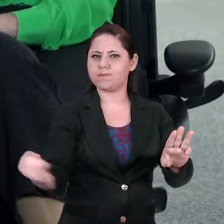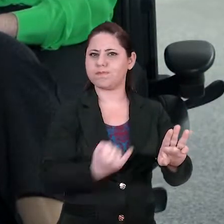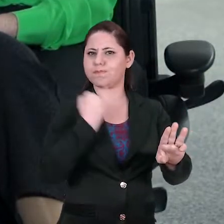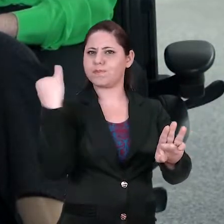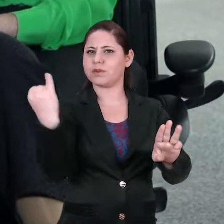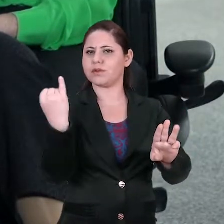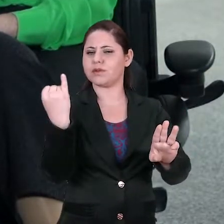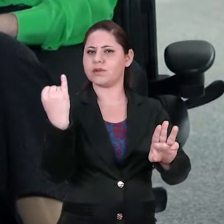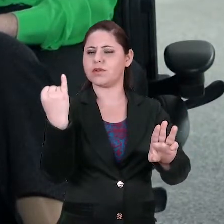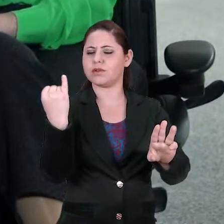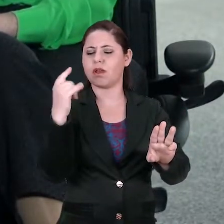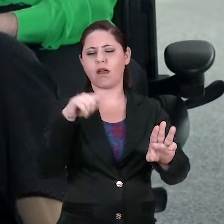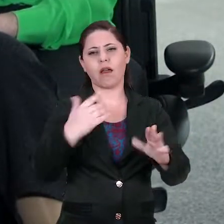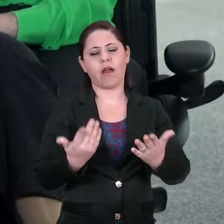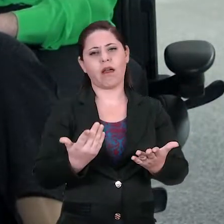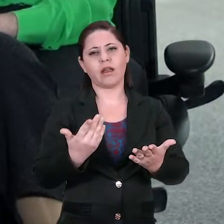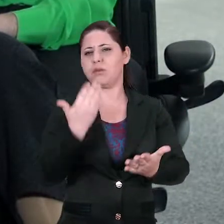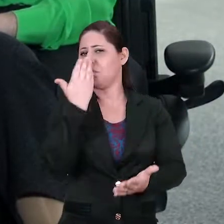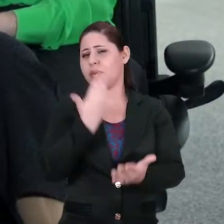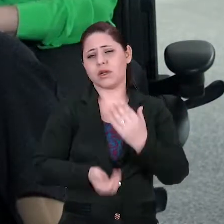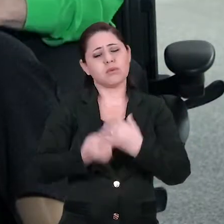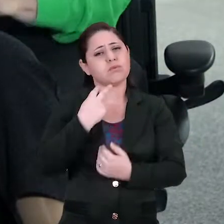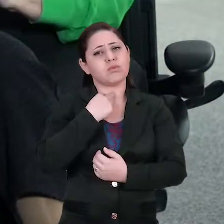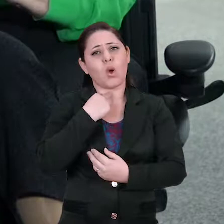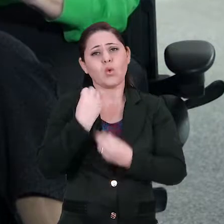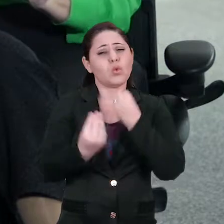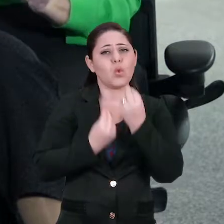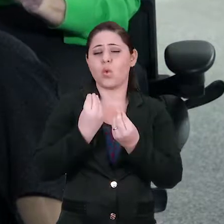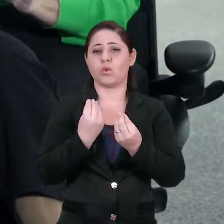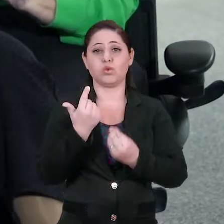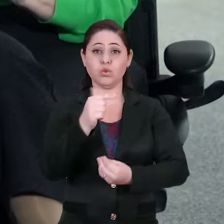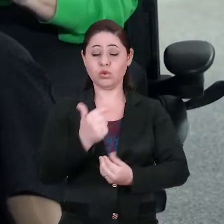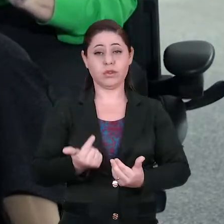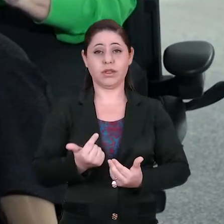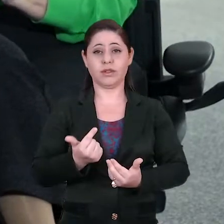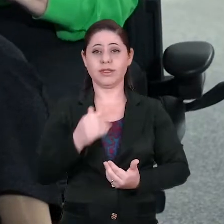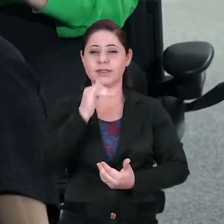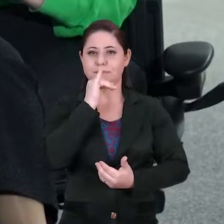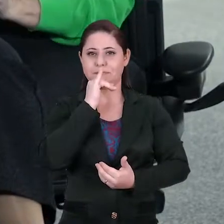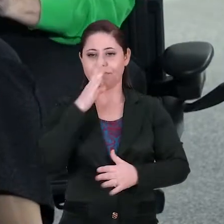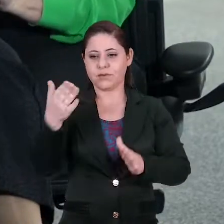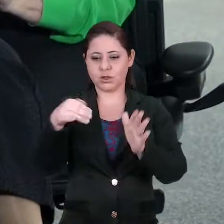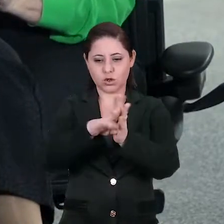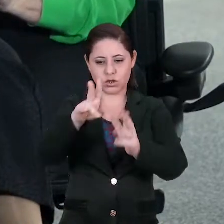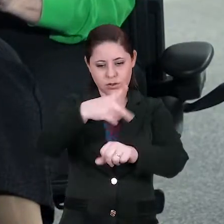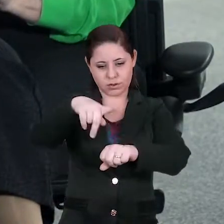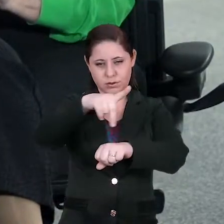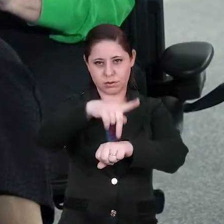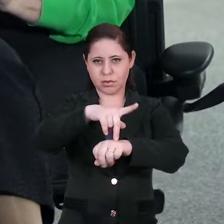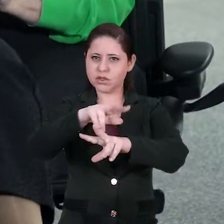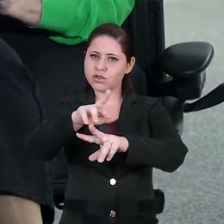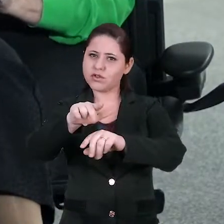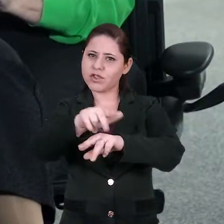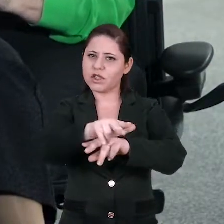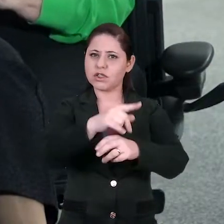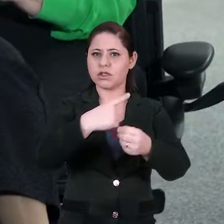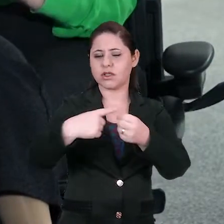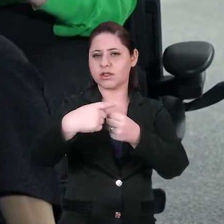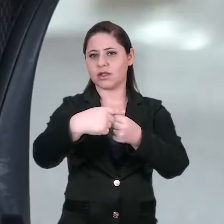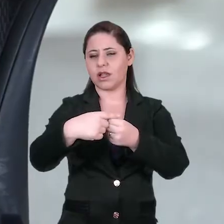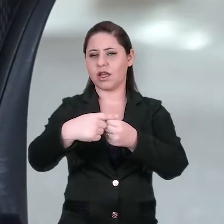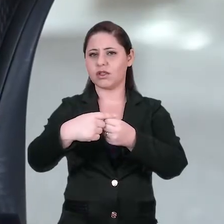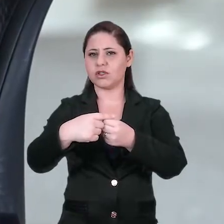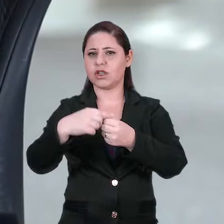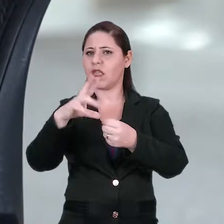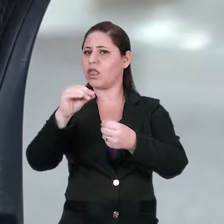Isso é fundamental, é imperdível. Não há como você chegar num país